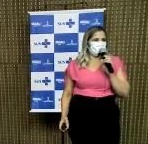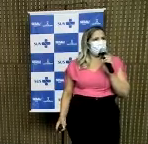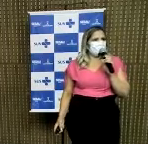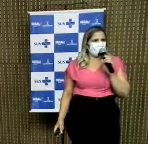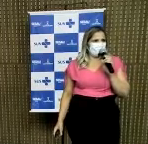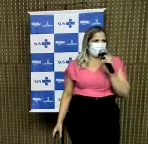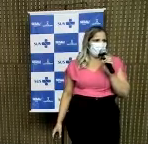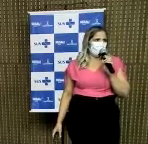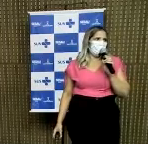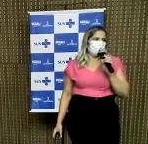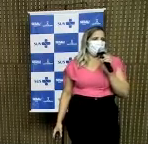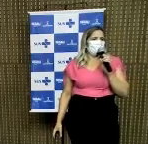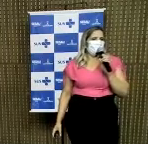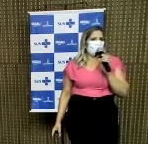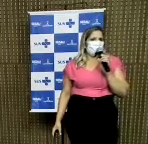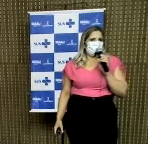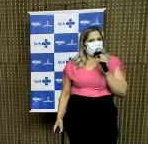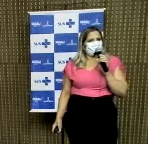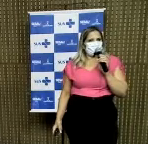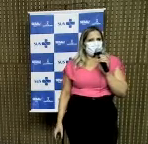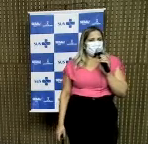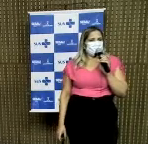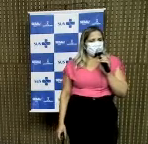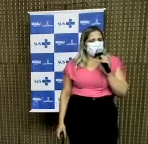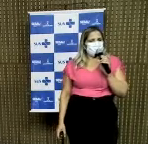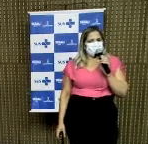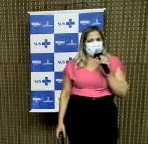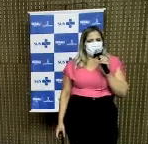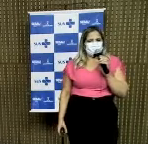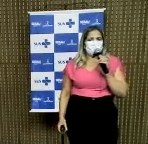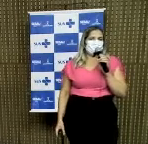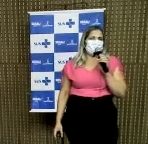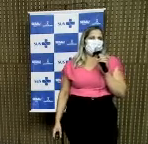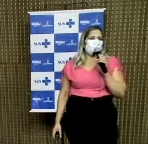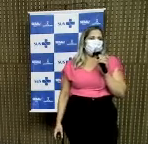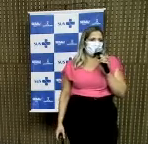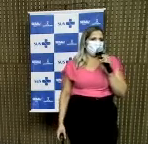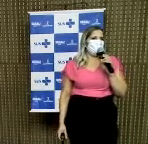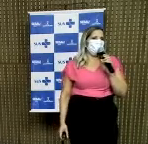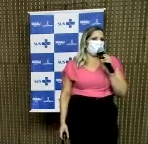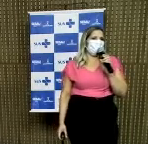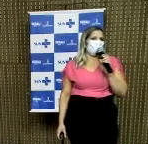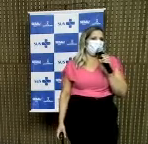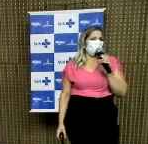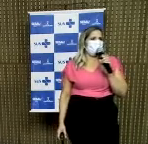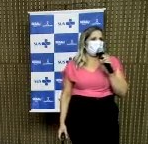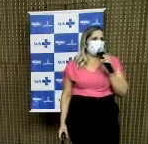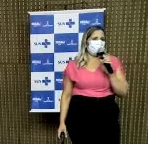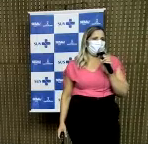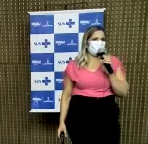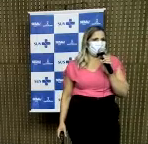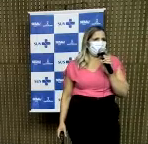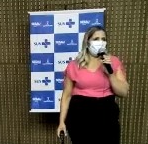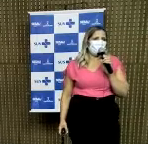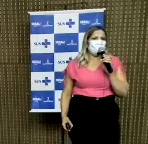Estamos aguardando um parecer, né? E a profissional, ela encaminhou já um documento, e a gente